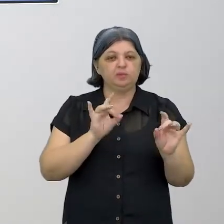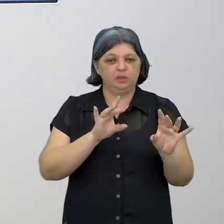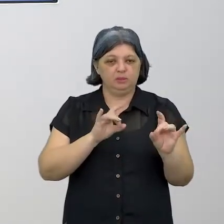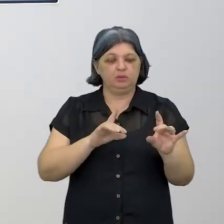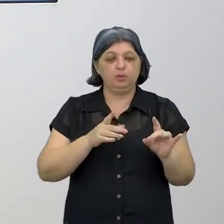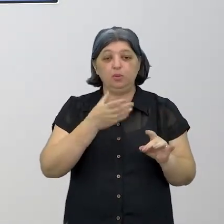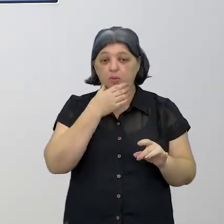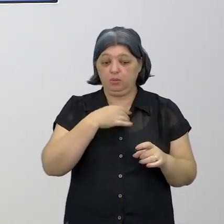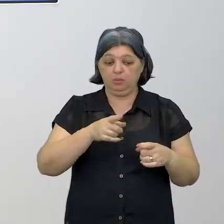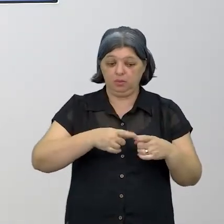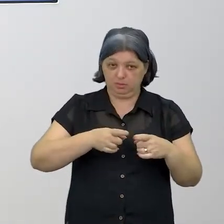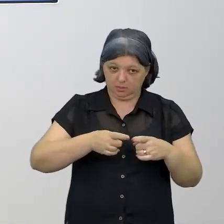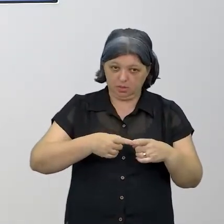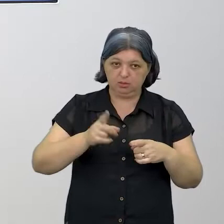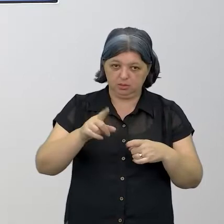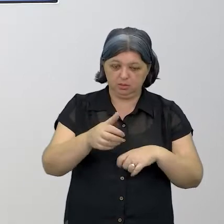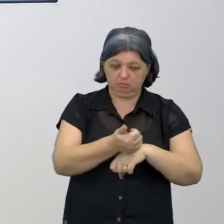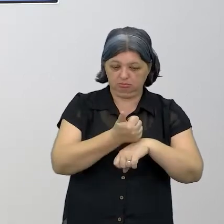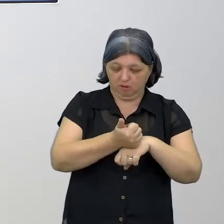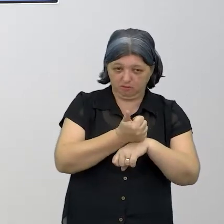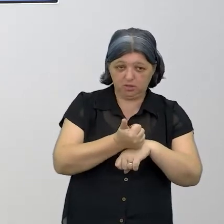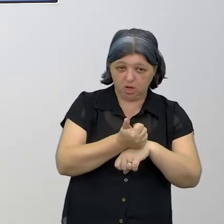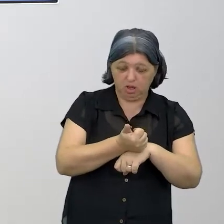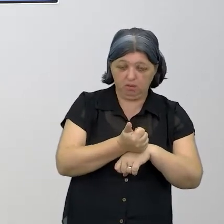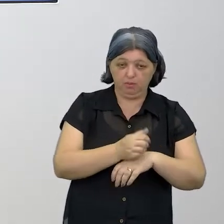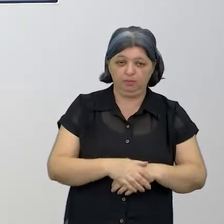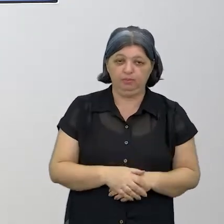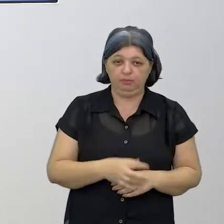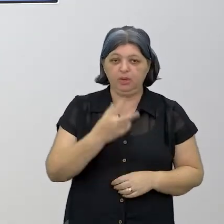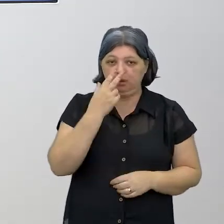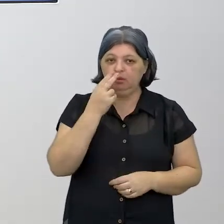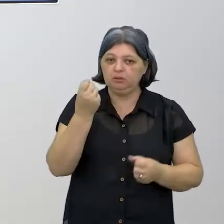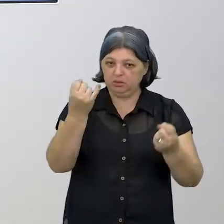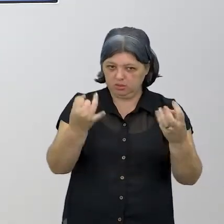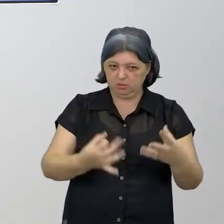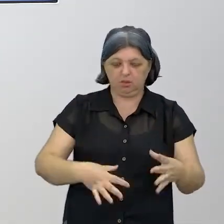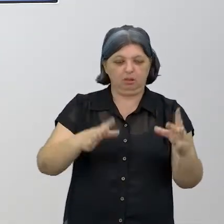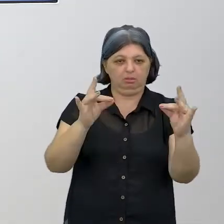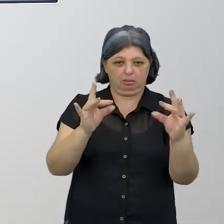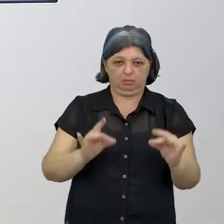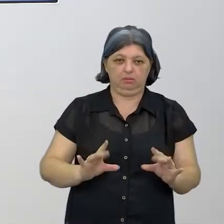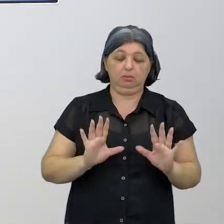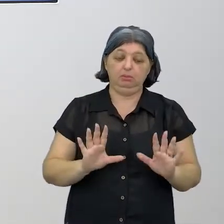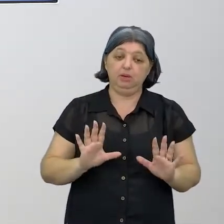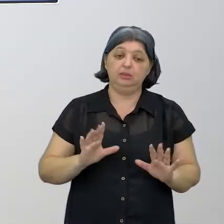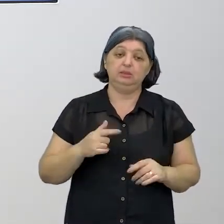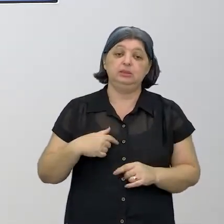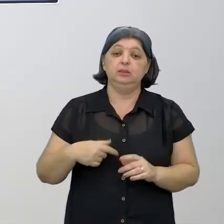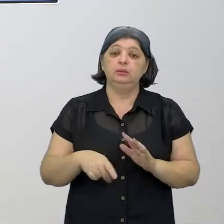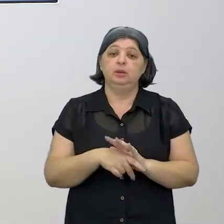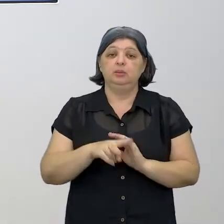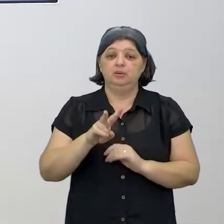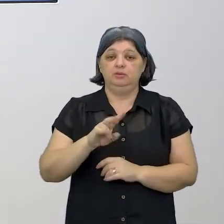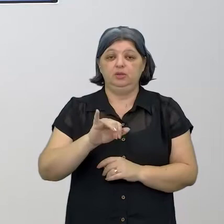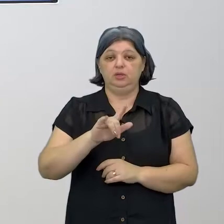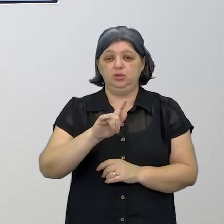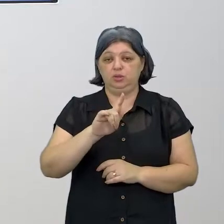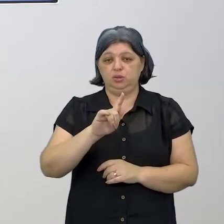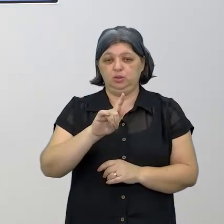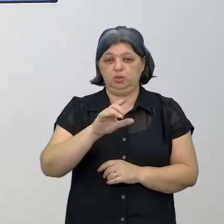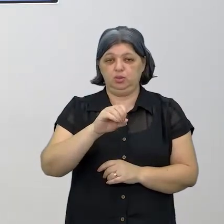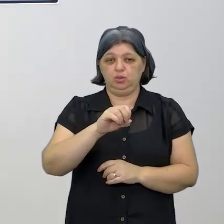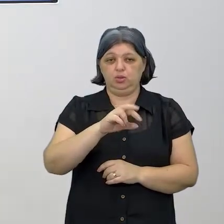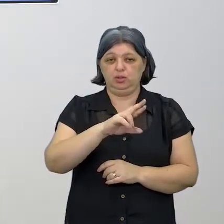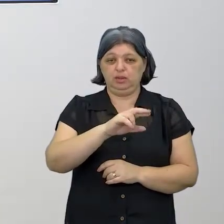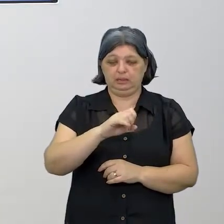médico, ele é formado e a especialidade dele é essa. E eu acho que ele vai poder explicar muito melhor do que eu. Mas a vigorexia é uma dismorfia corporal